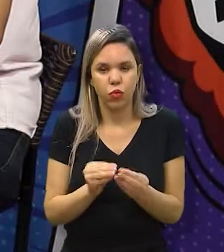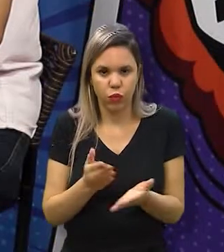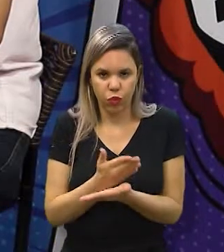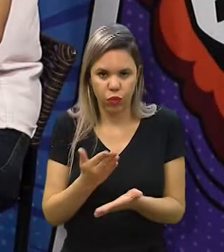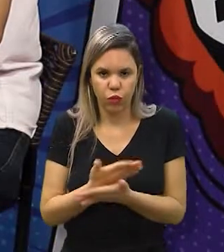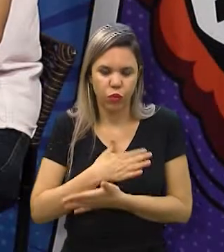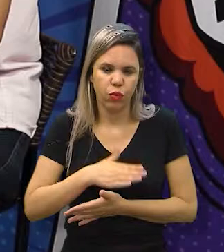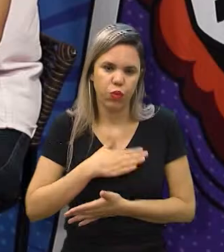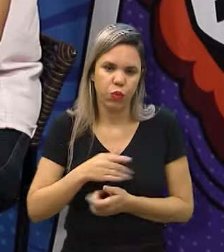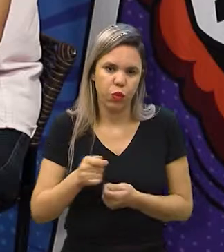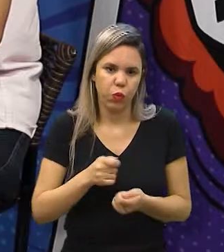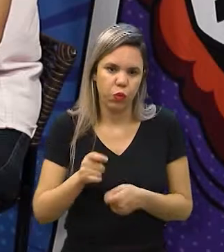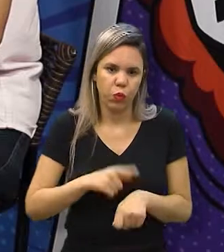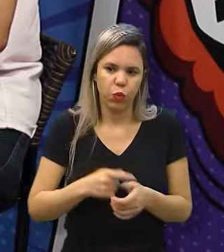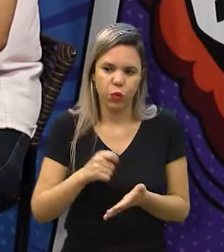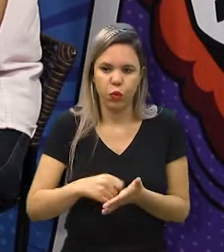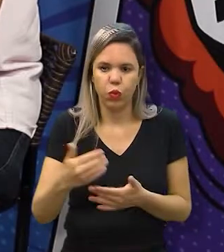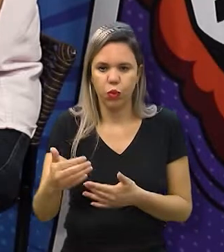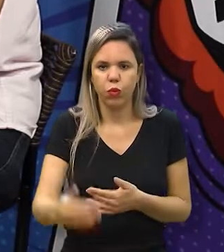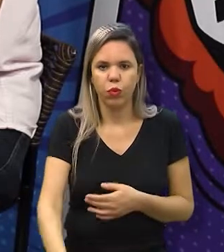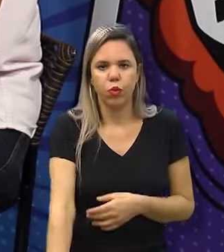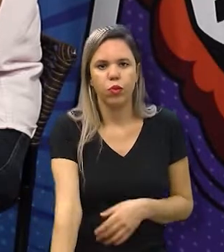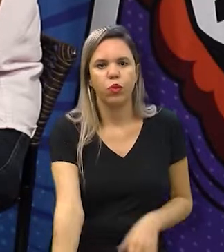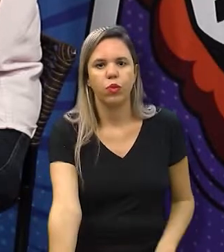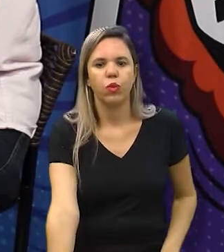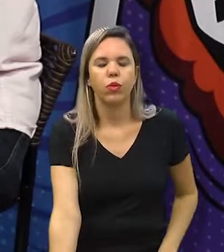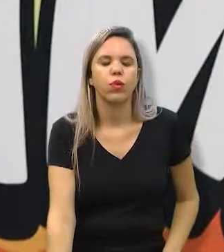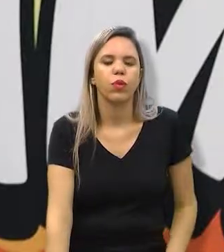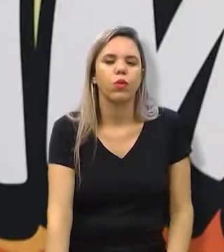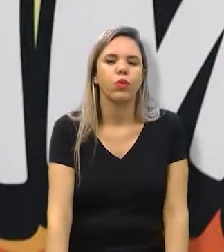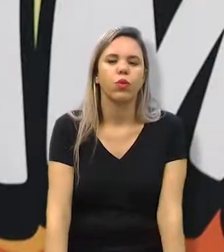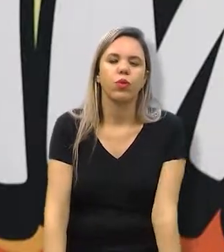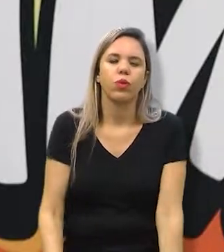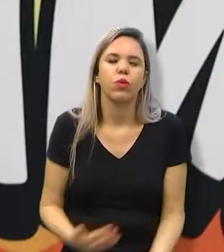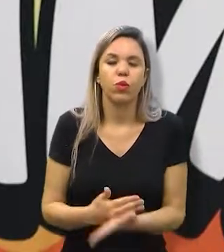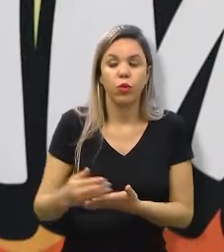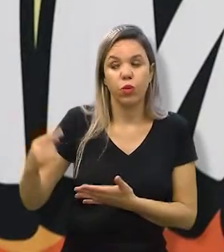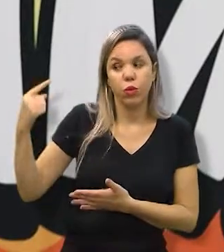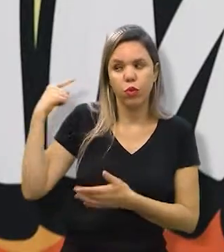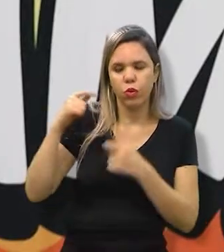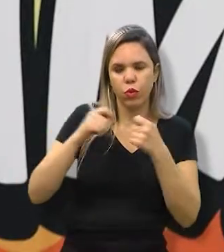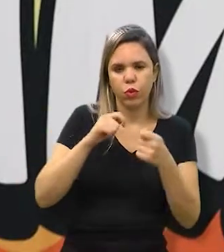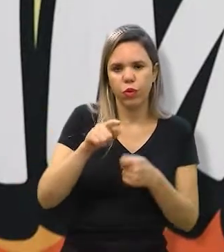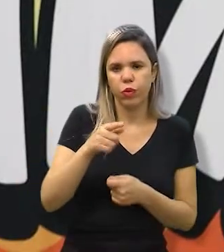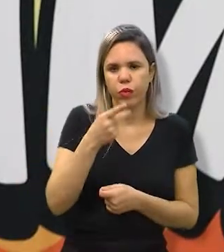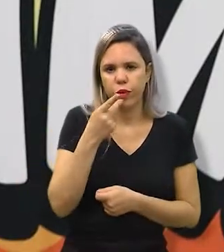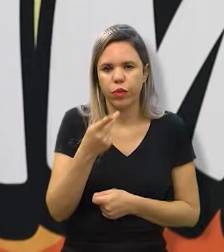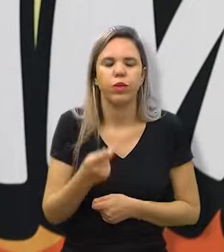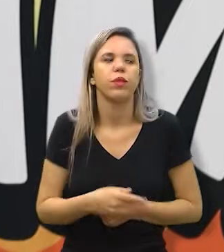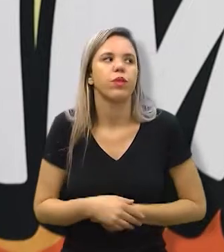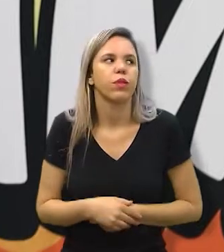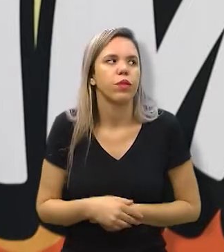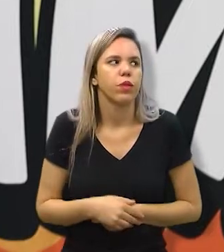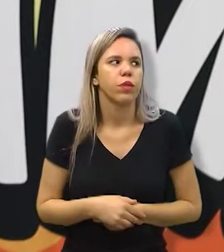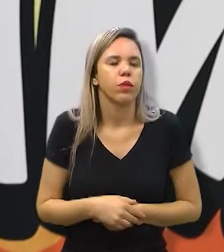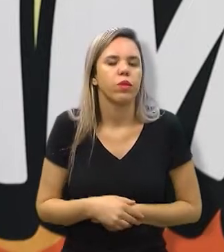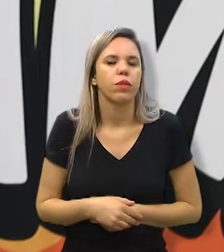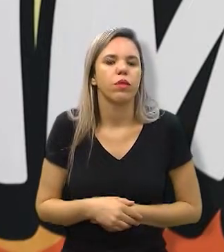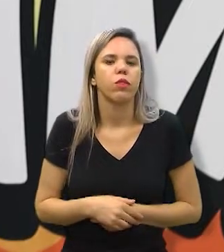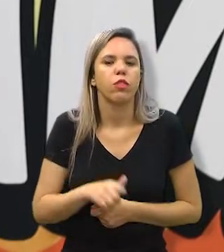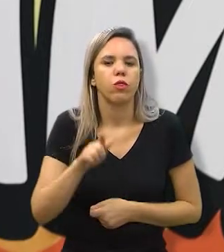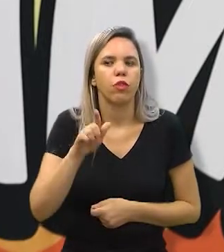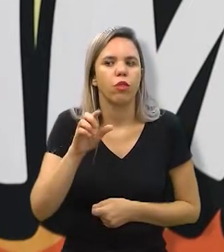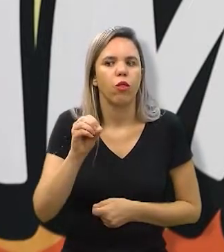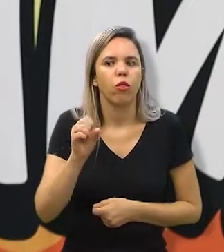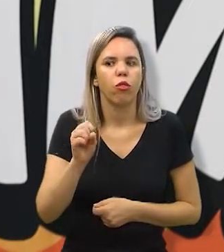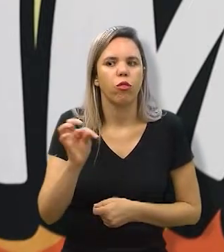fico um pouco mais tranquilo de segurar e dar tempo de escrever o próximo aí. Lá no começo da entrevista, você falou um pouquinho sobre Ghostwriter,